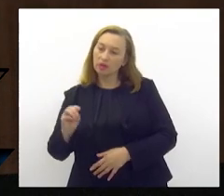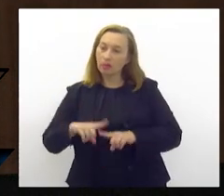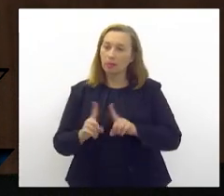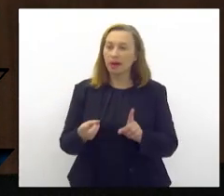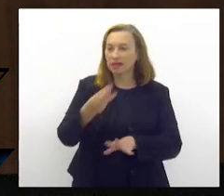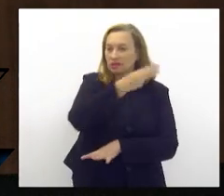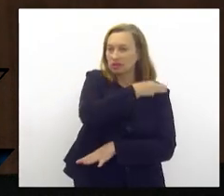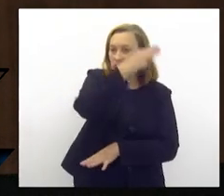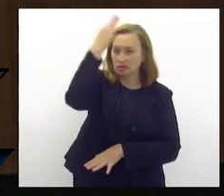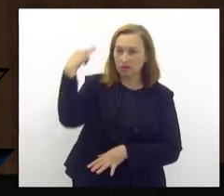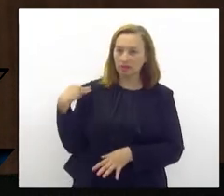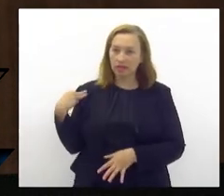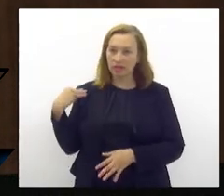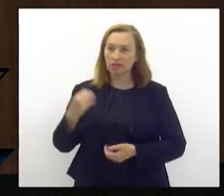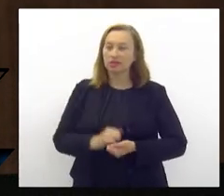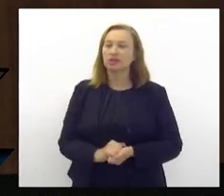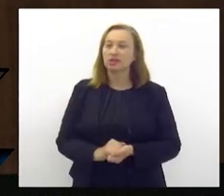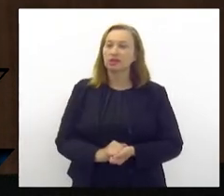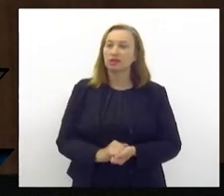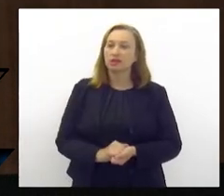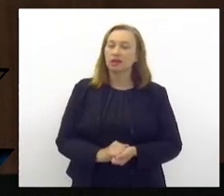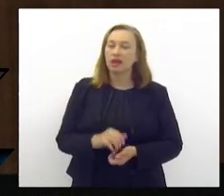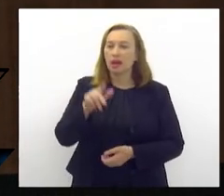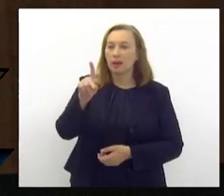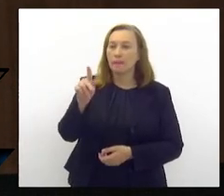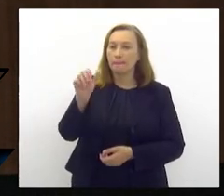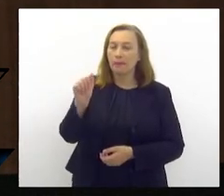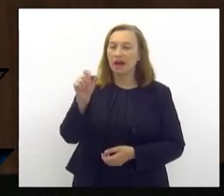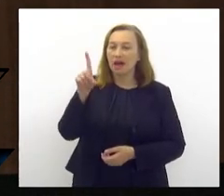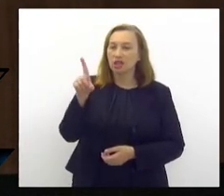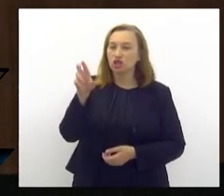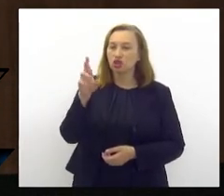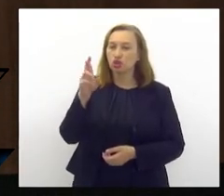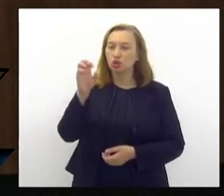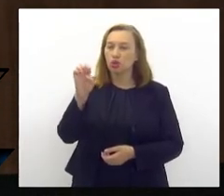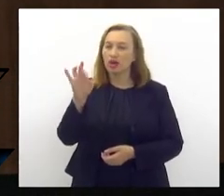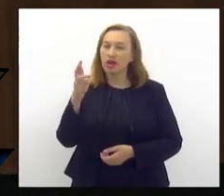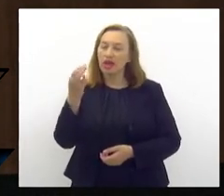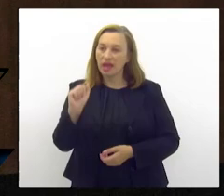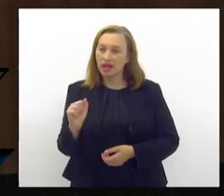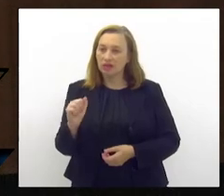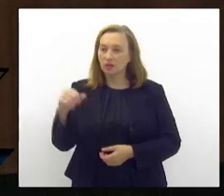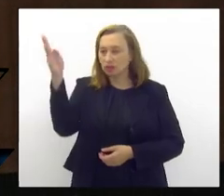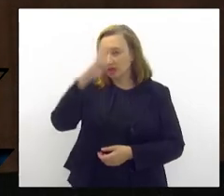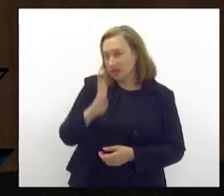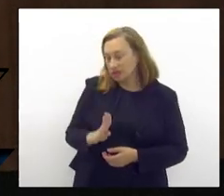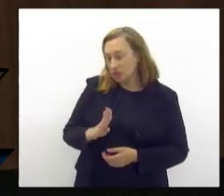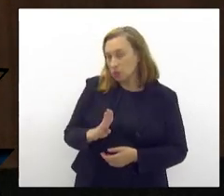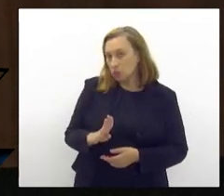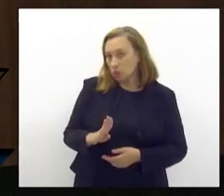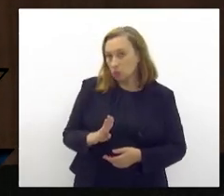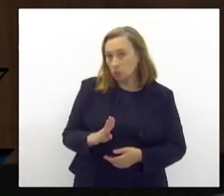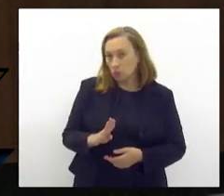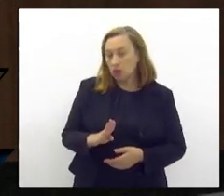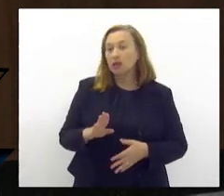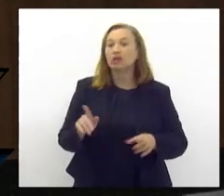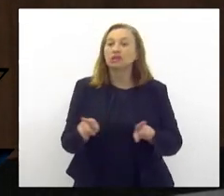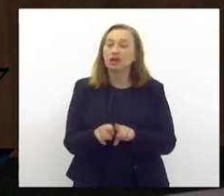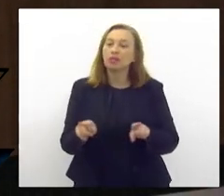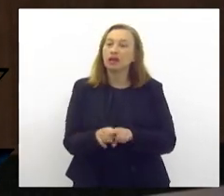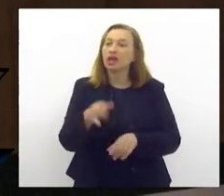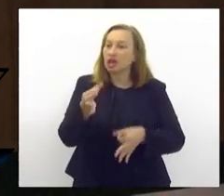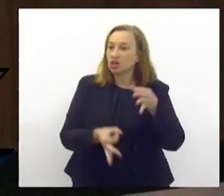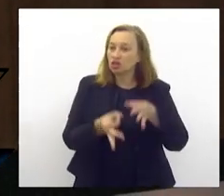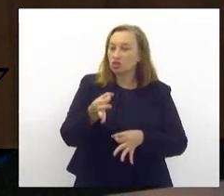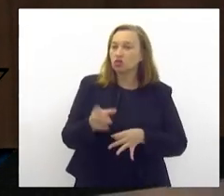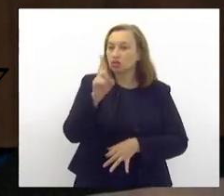da Aparecida é padroeira do Brasil. Se é padroeira do Brasil, também é justo que no